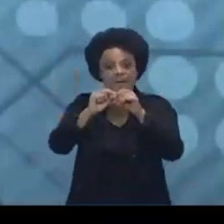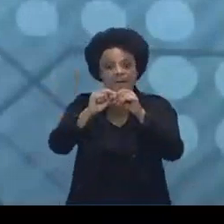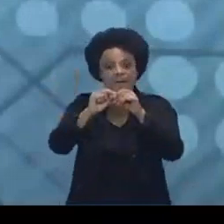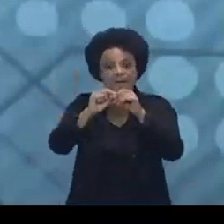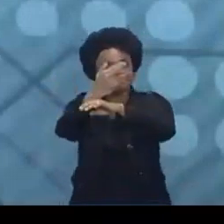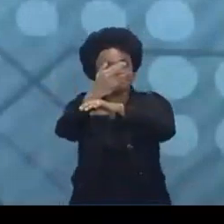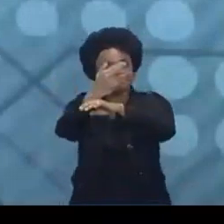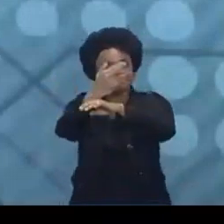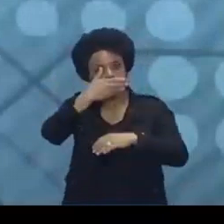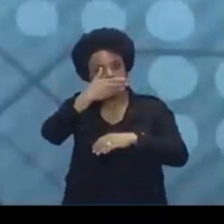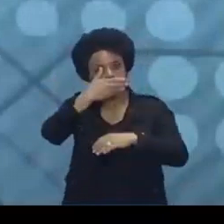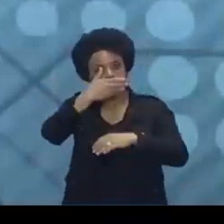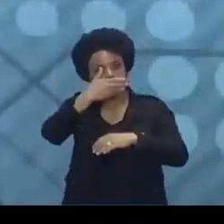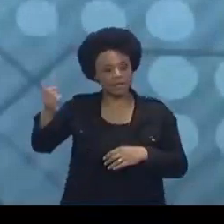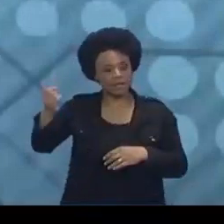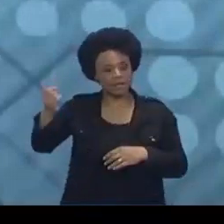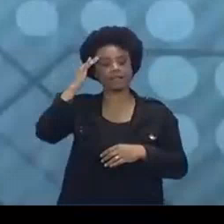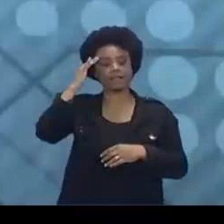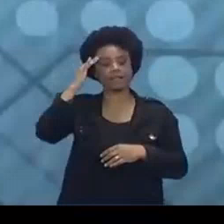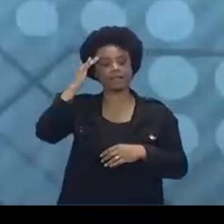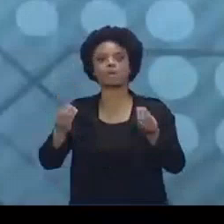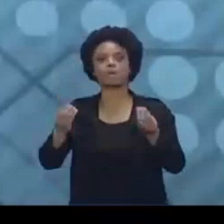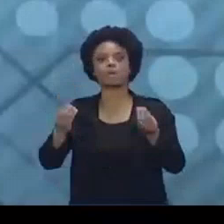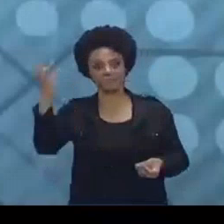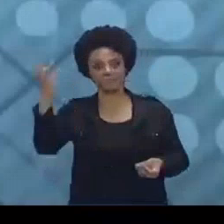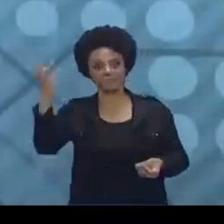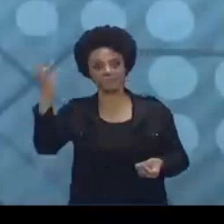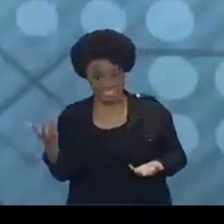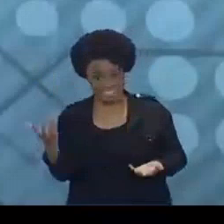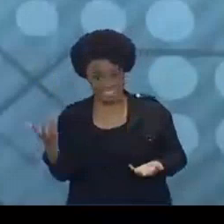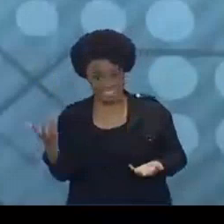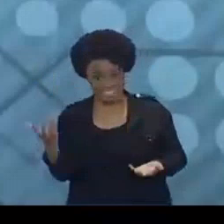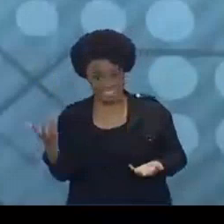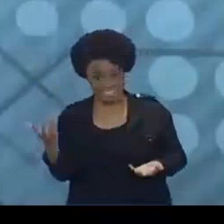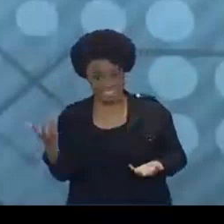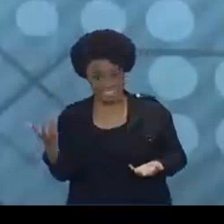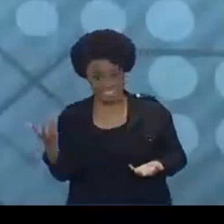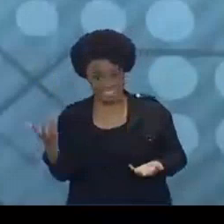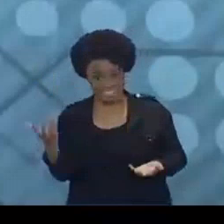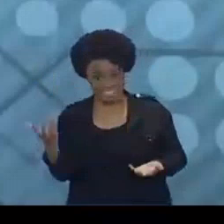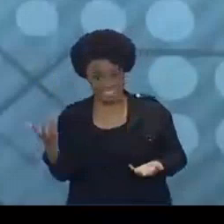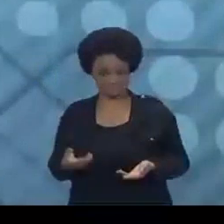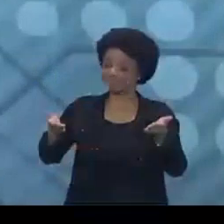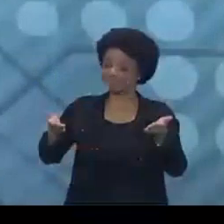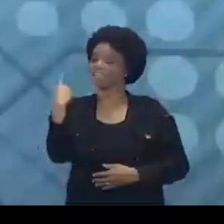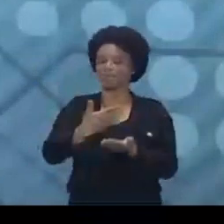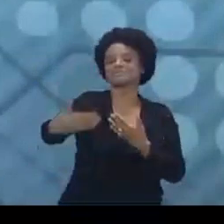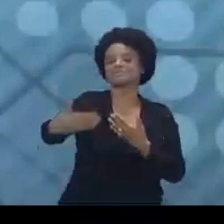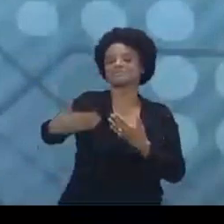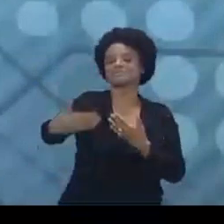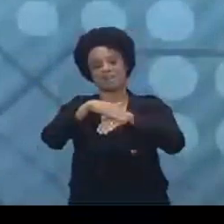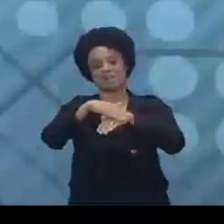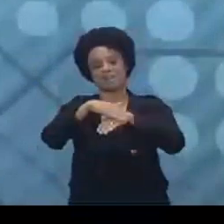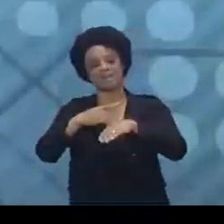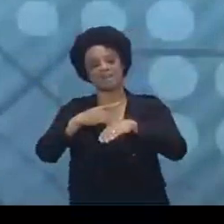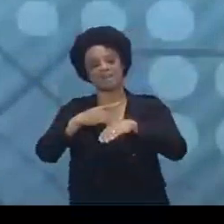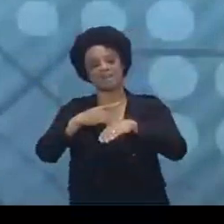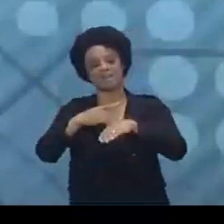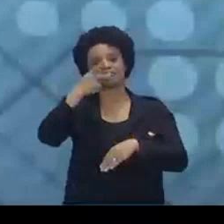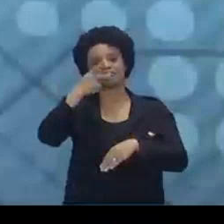você entender essa nossa situação. Agora nós vamos começar a falar do